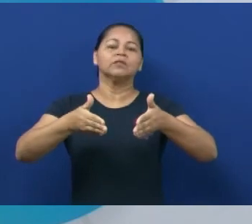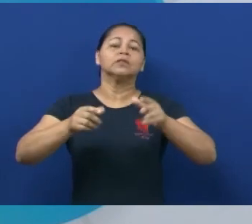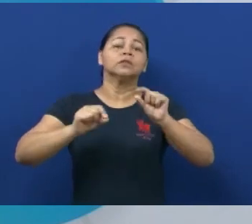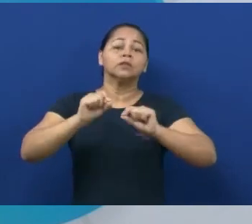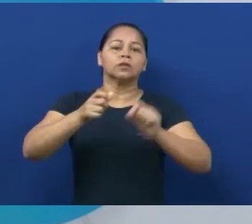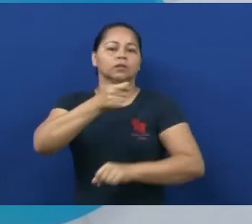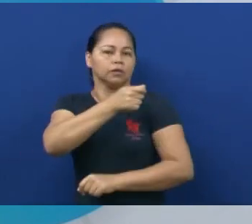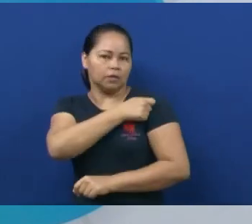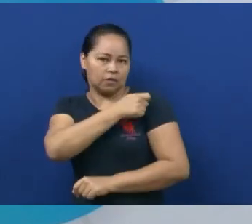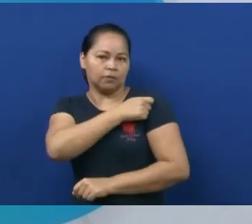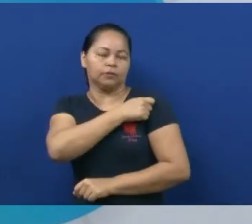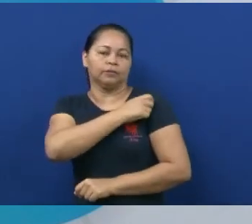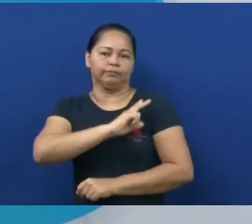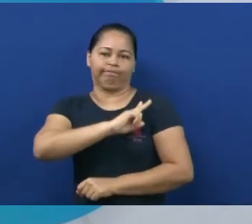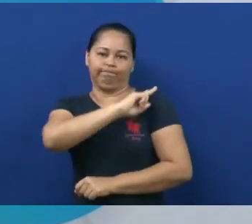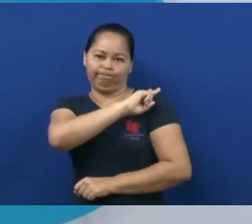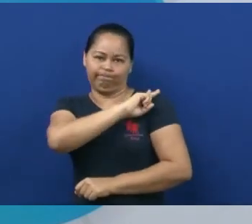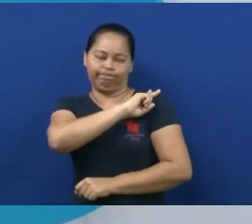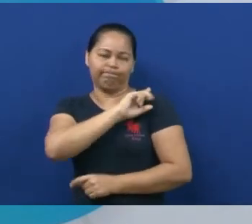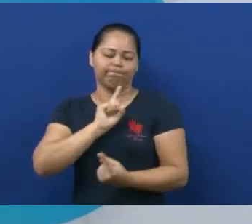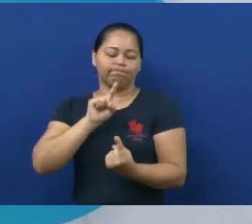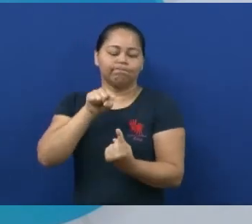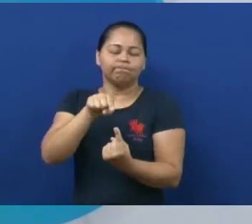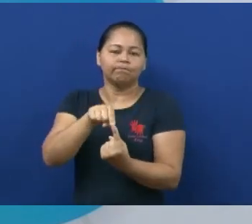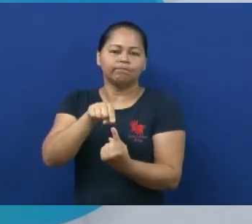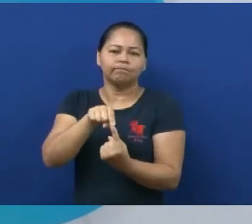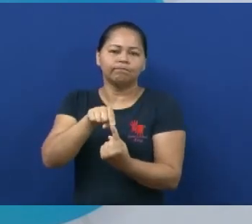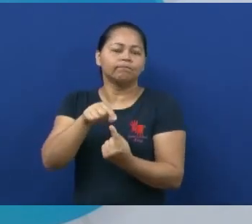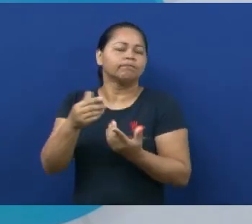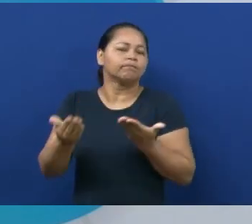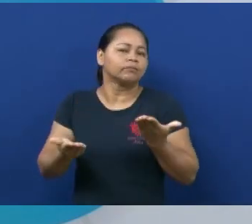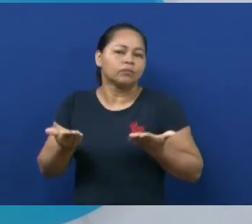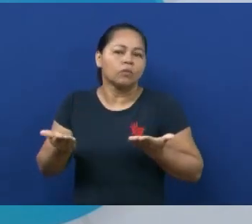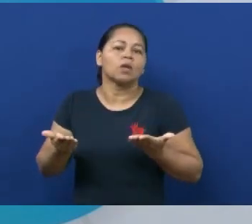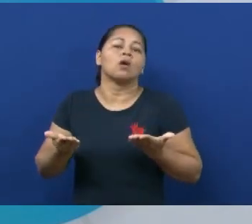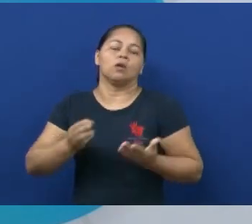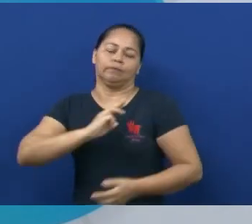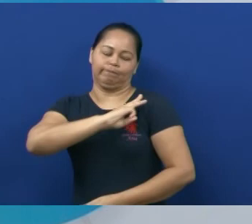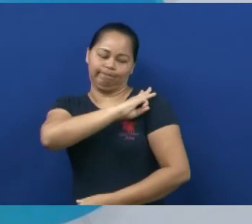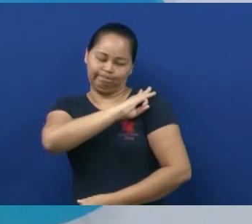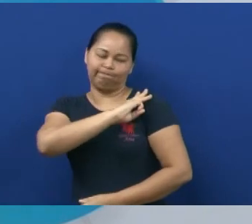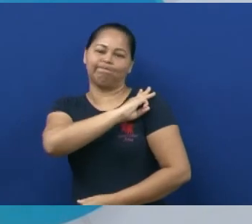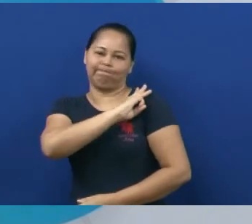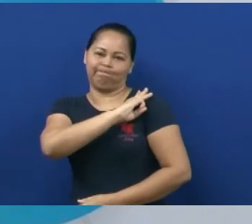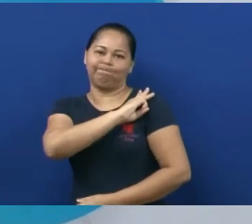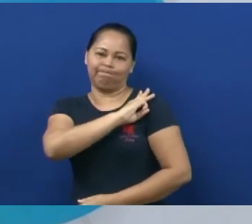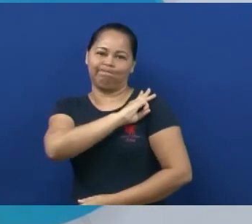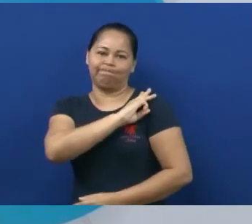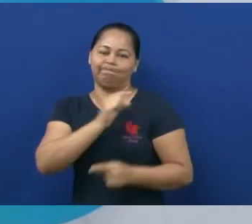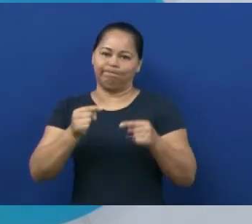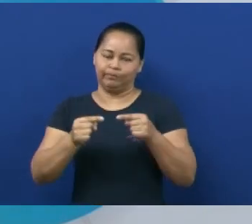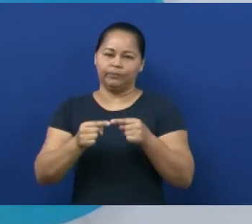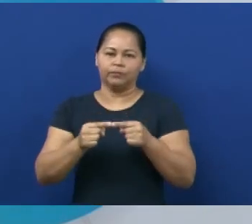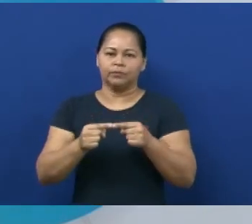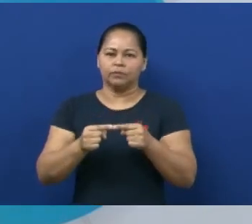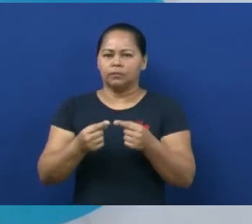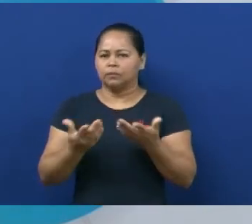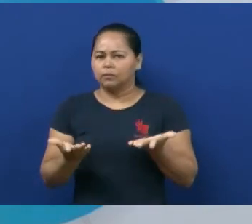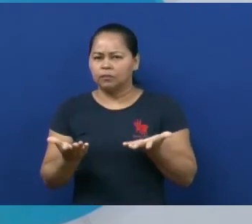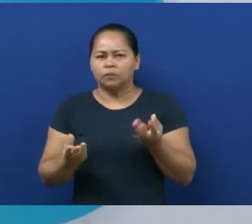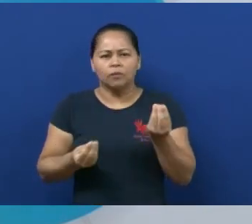do ensino médio, mais especificamente aos estudantes do terceiro ano. Pode